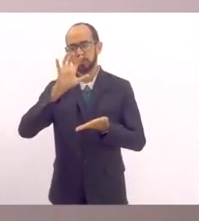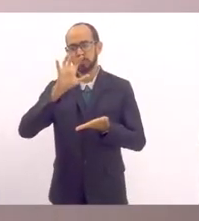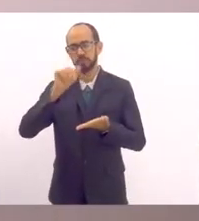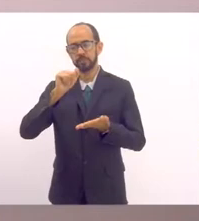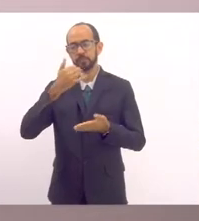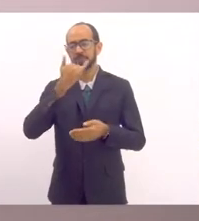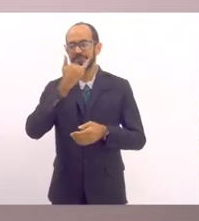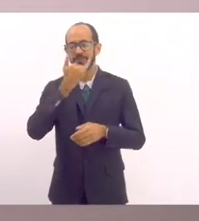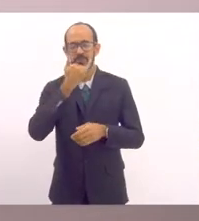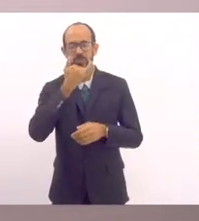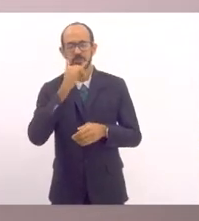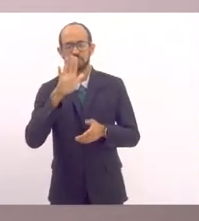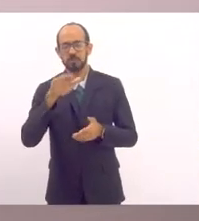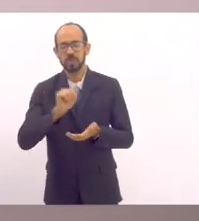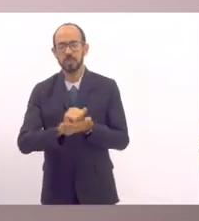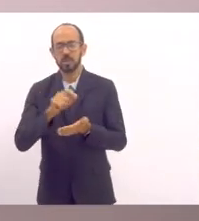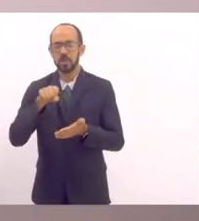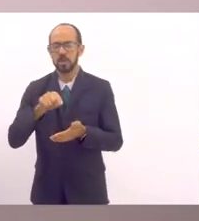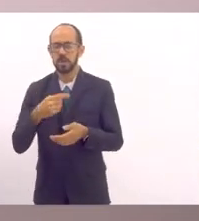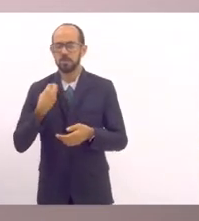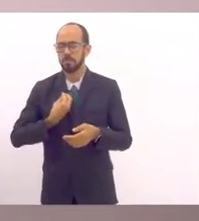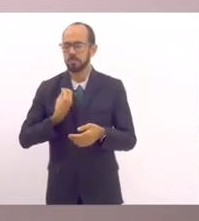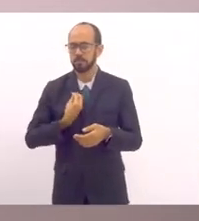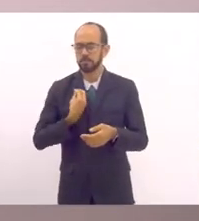a participação